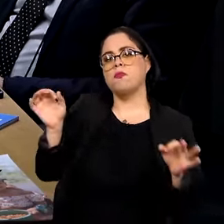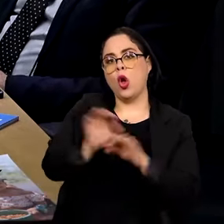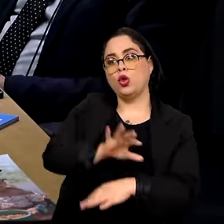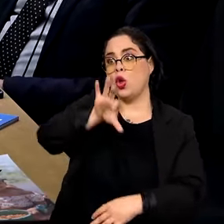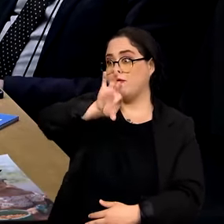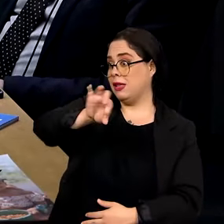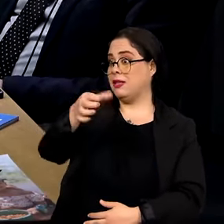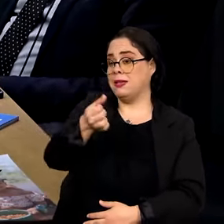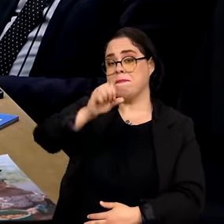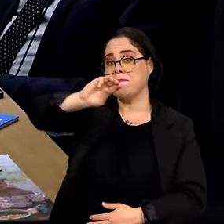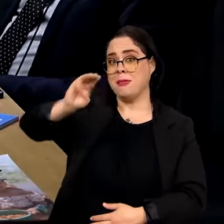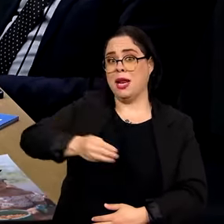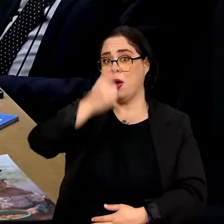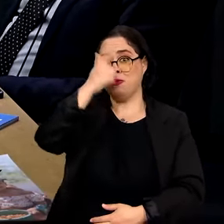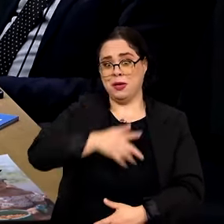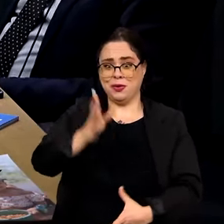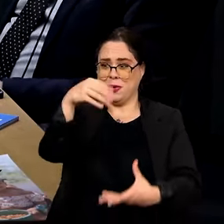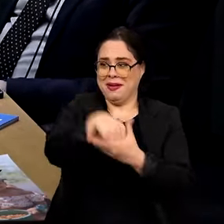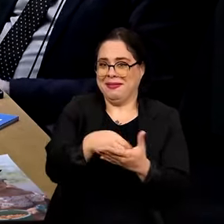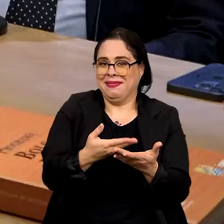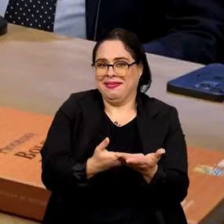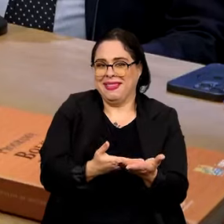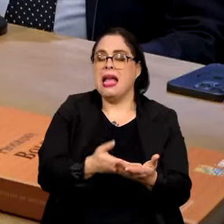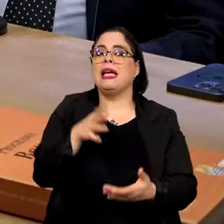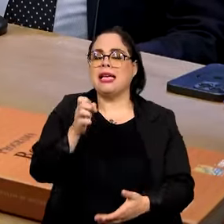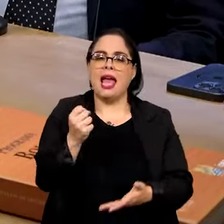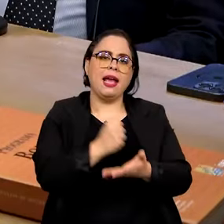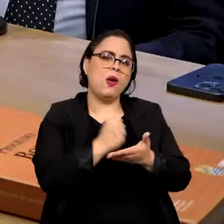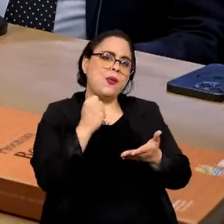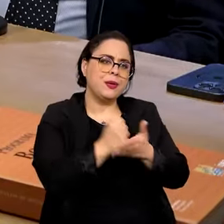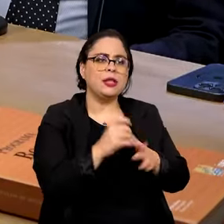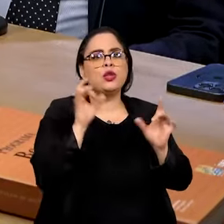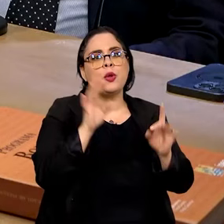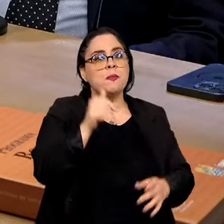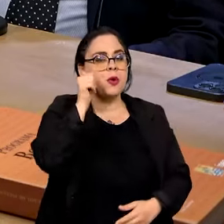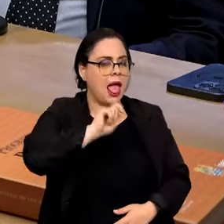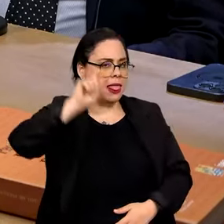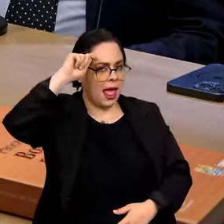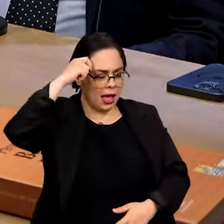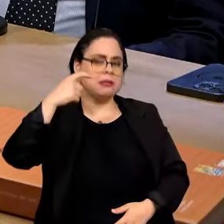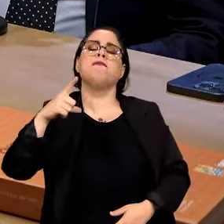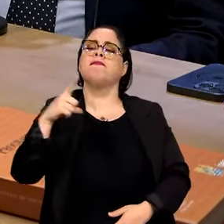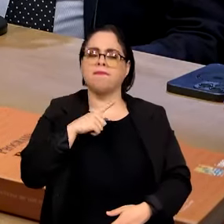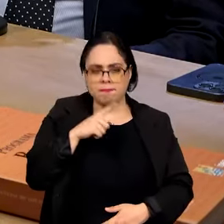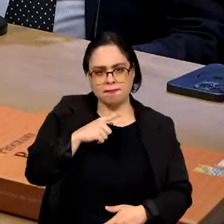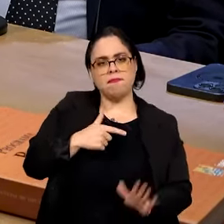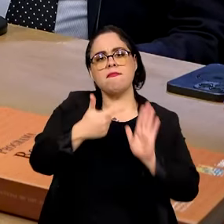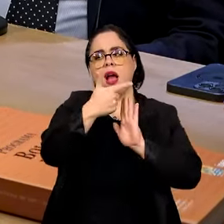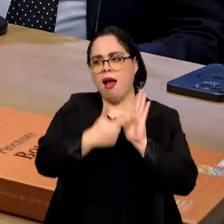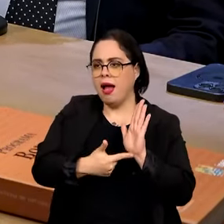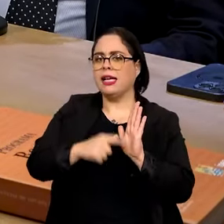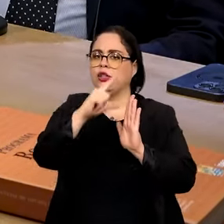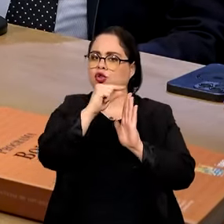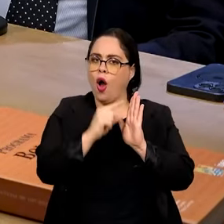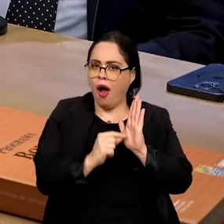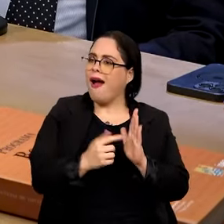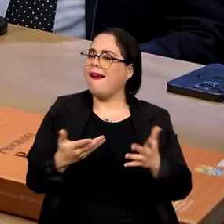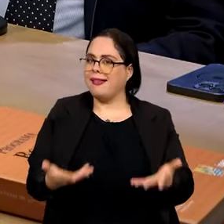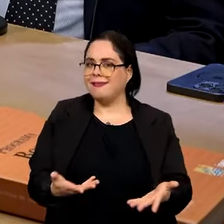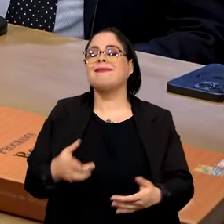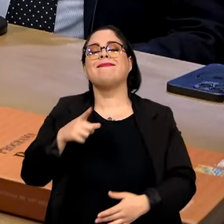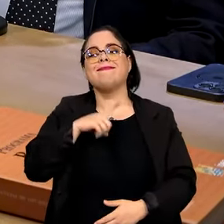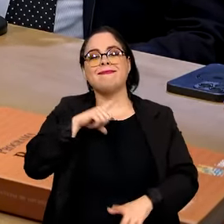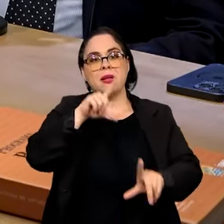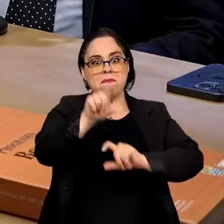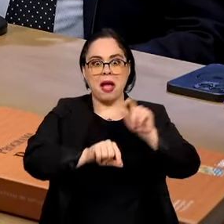mulheres temos 96 milhões de pessoas né a pessoa quer contratar só mulheres negras temos mulheres negras Então